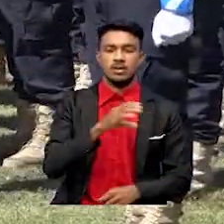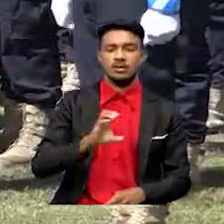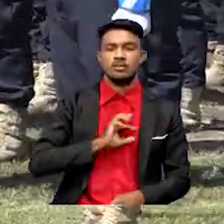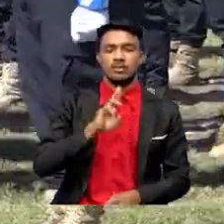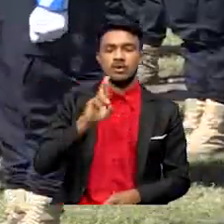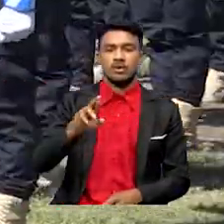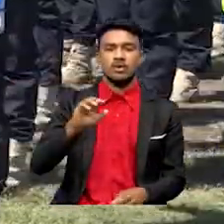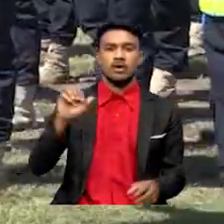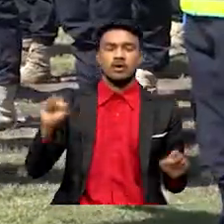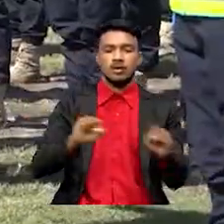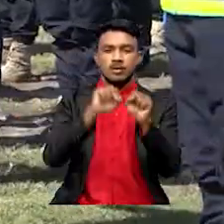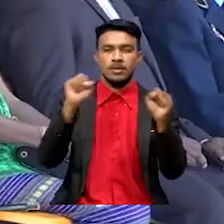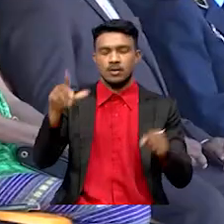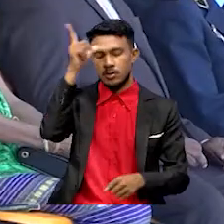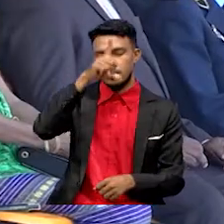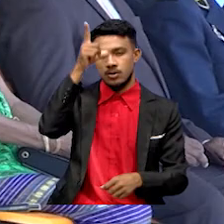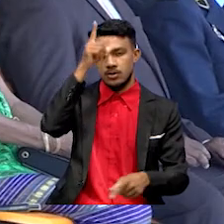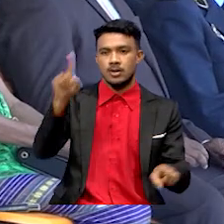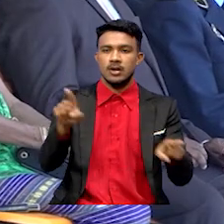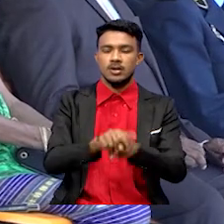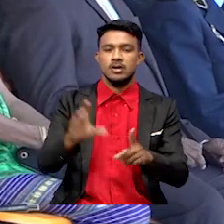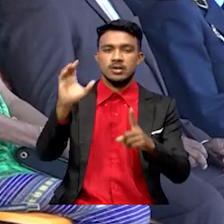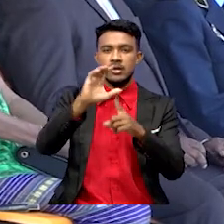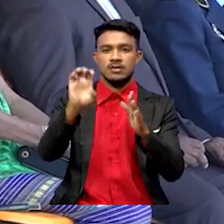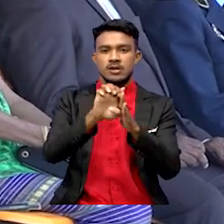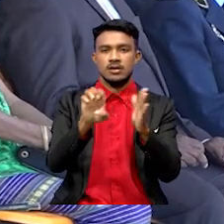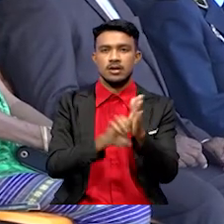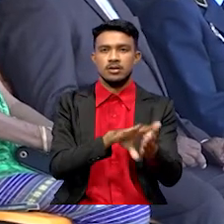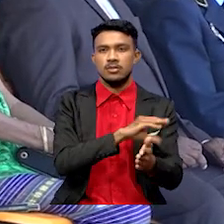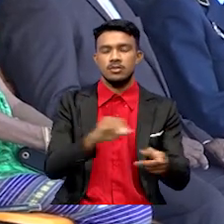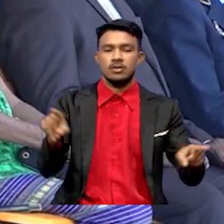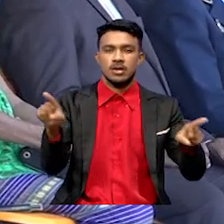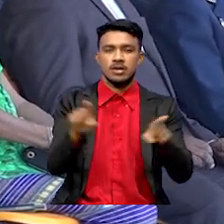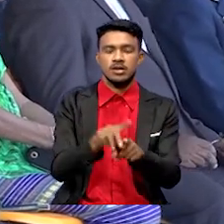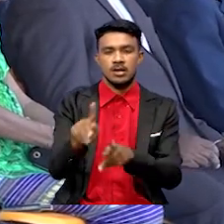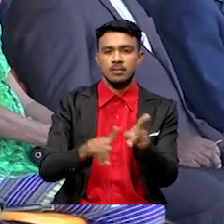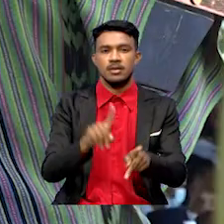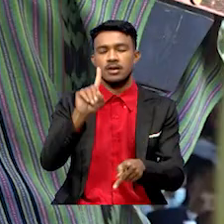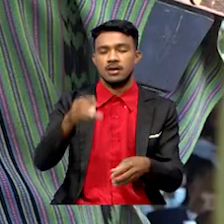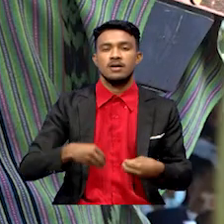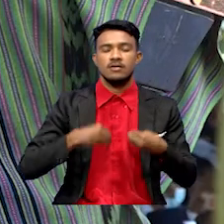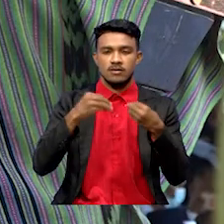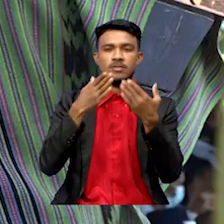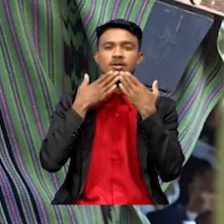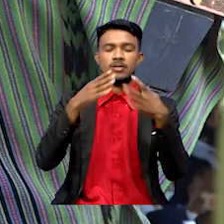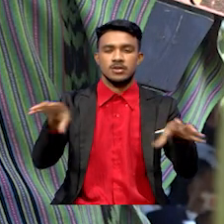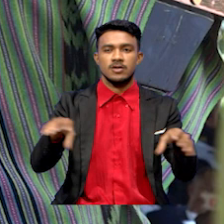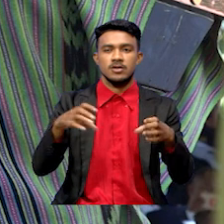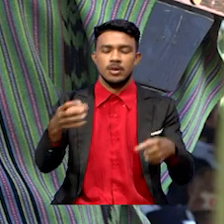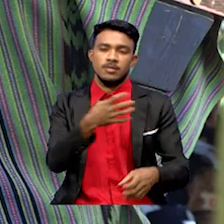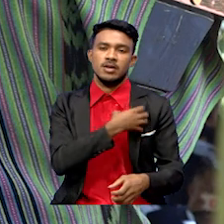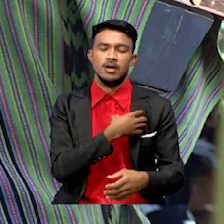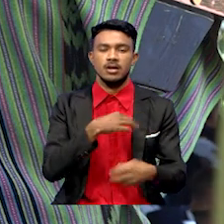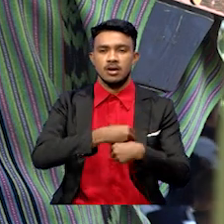Francisco Guterres lu'olo caneças essa história no almoço mulheres irão me dá agradeço aba serviços UnB pntl Halo